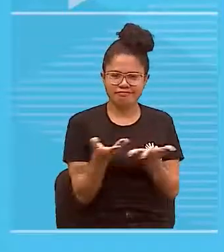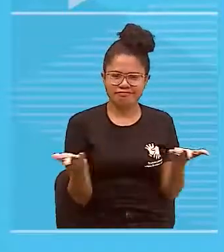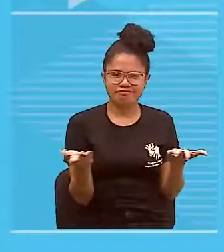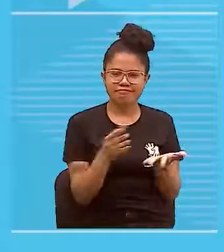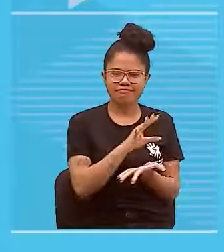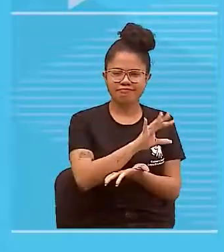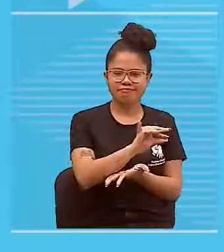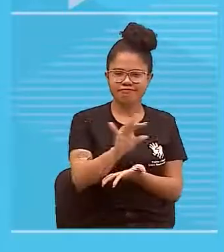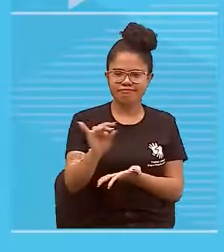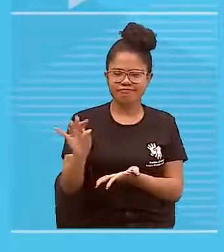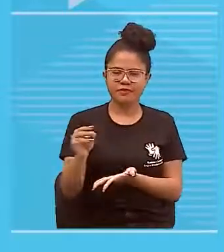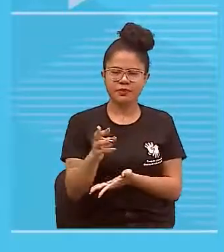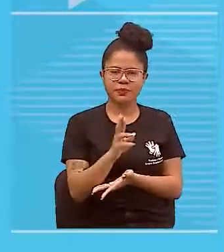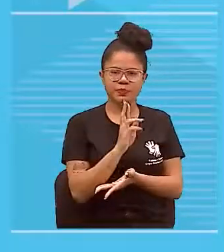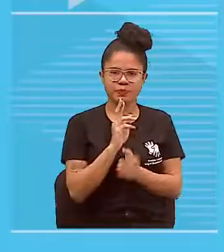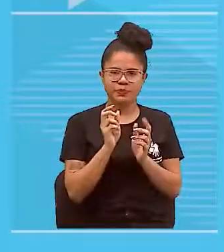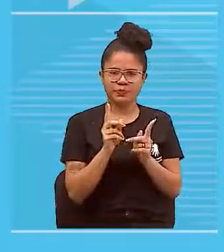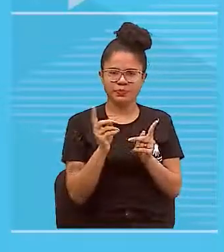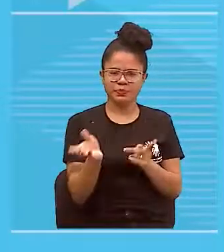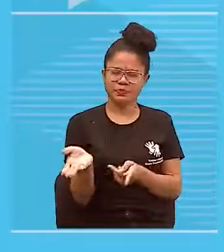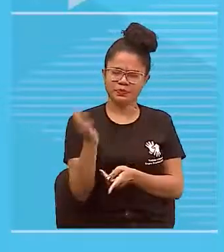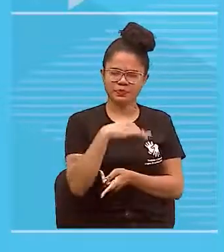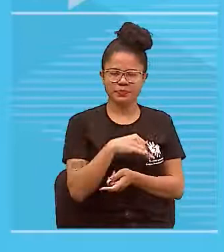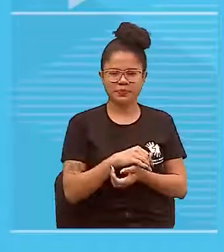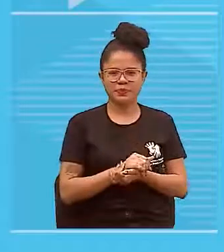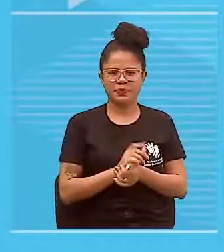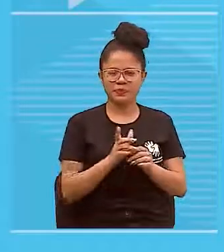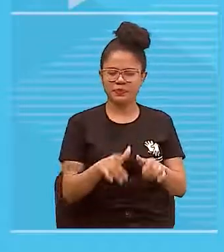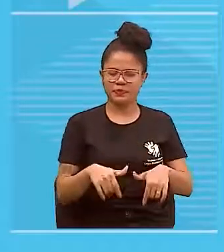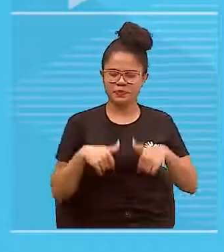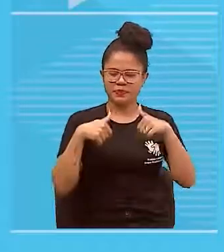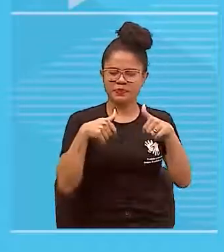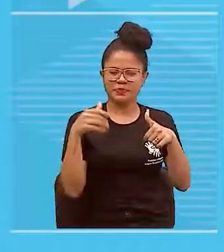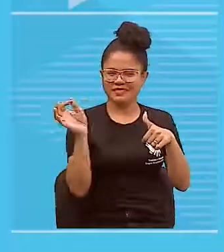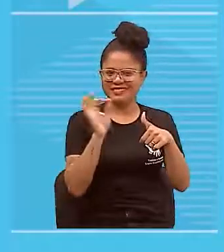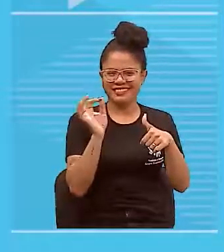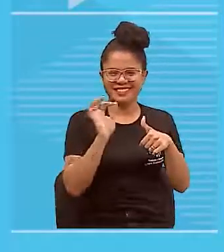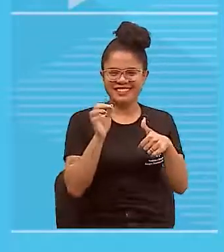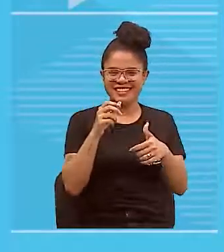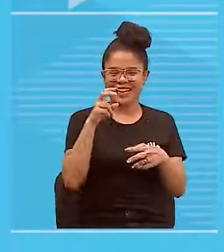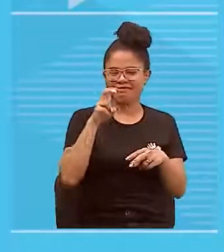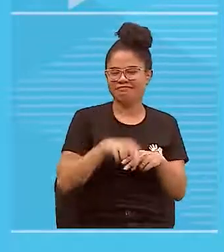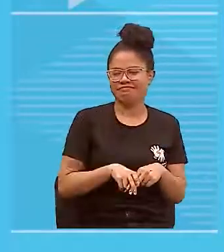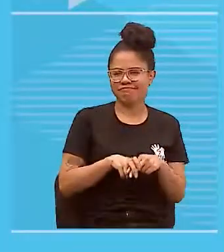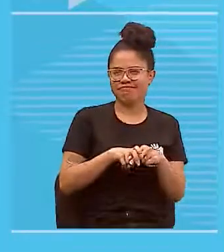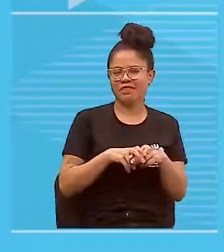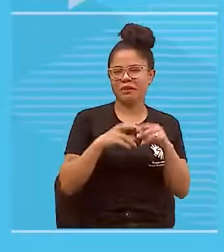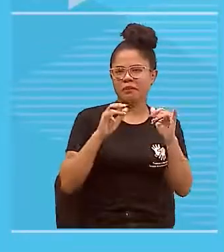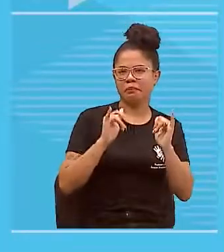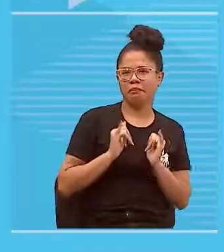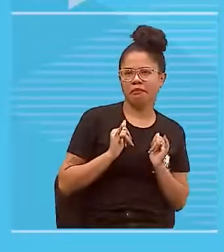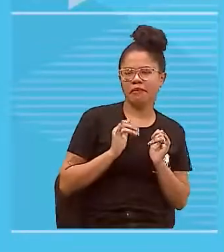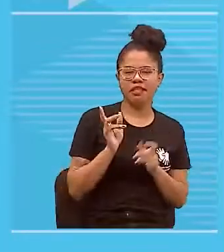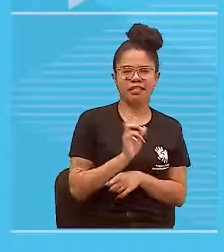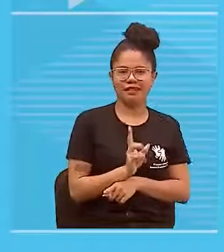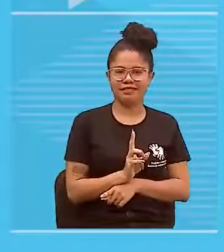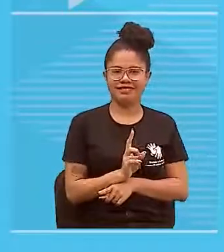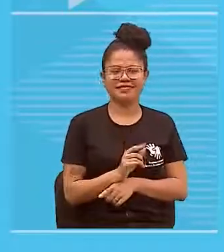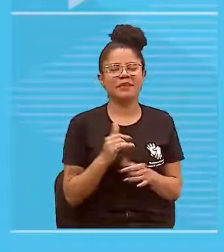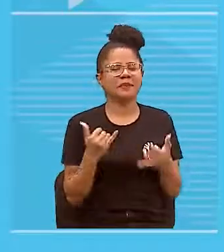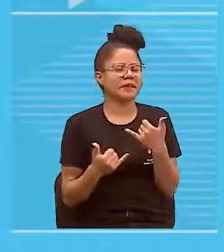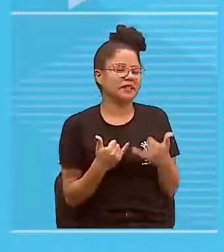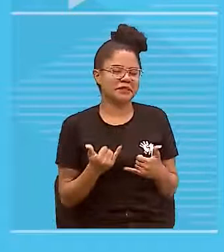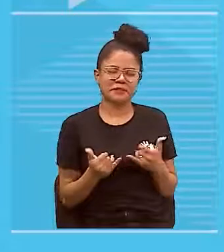cada um tá bom Levanta aí galera Não quero ninguém sentado hoje aí Tô brincando